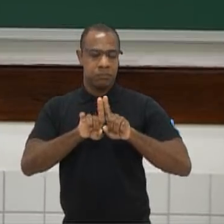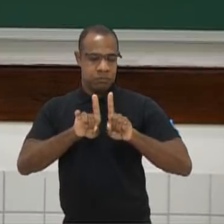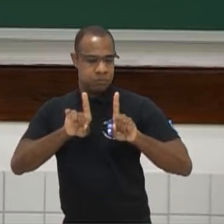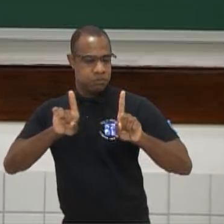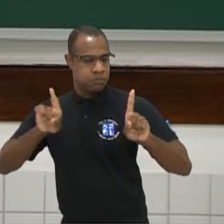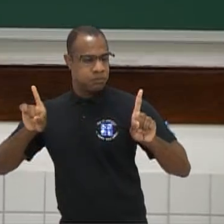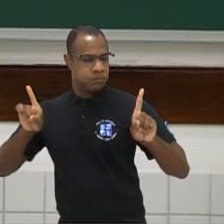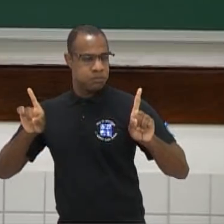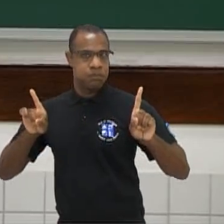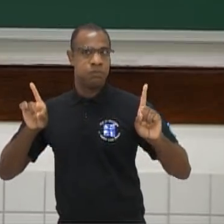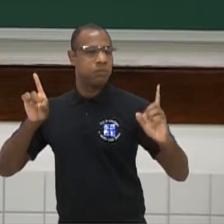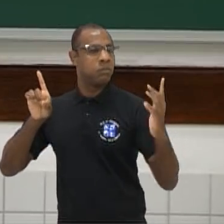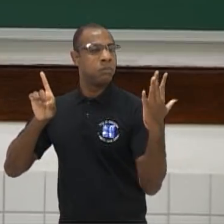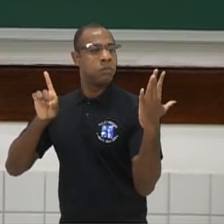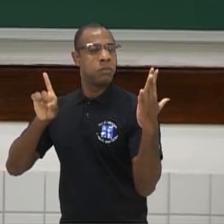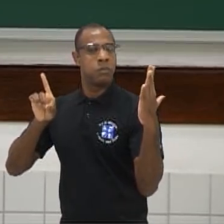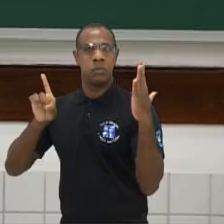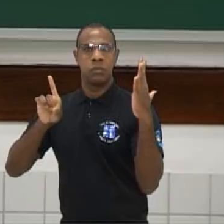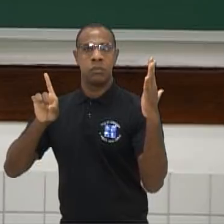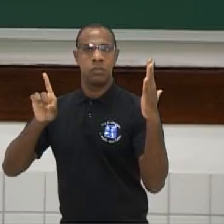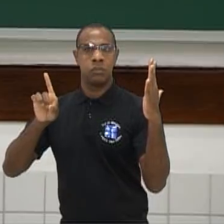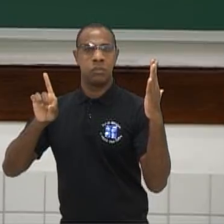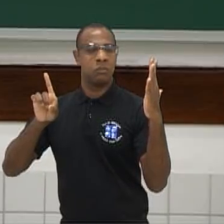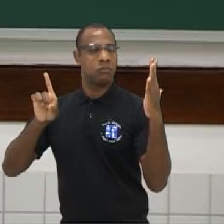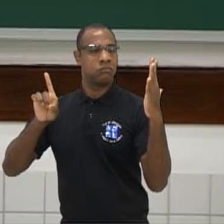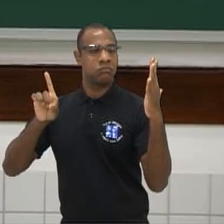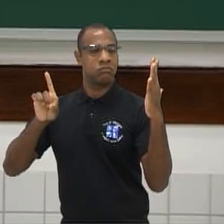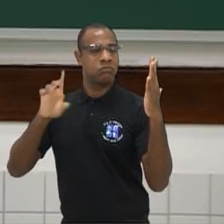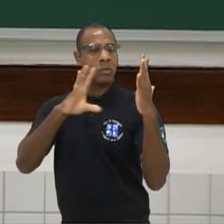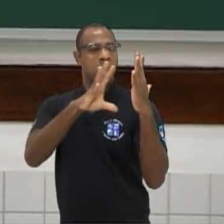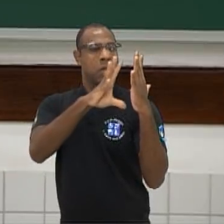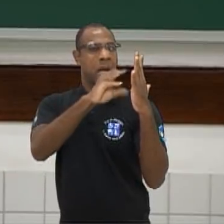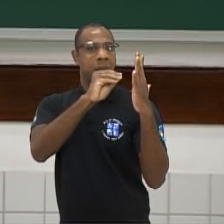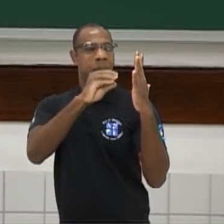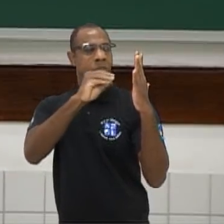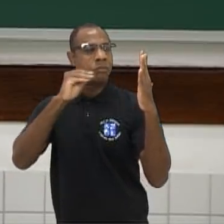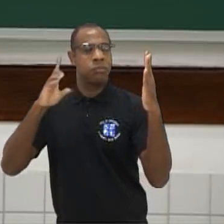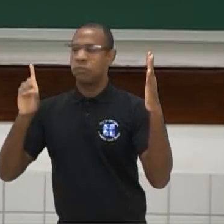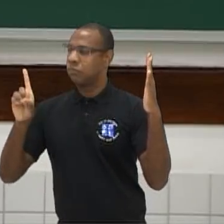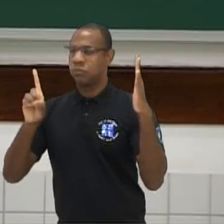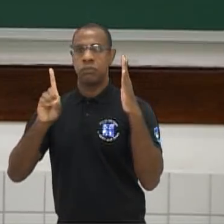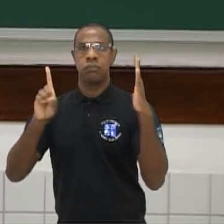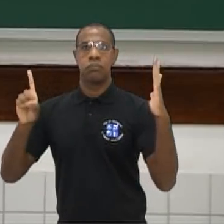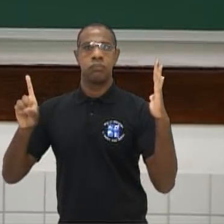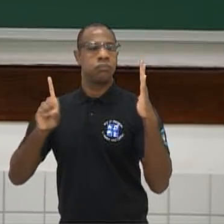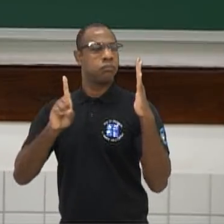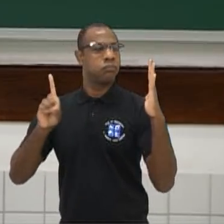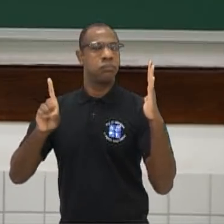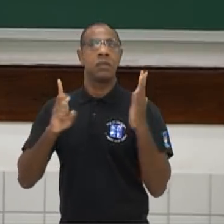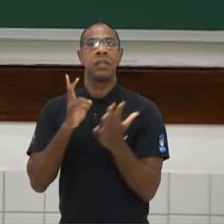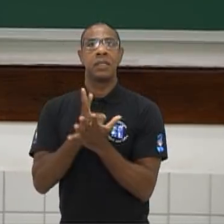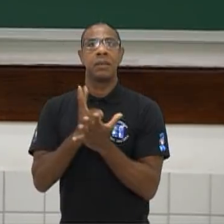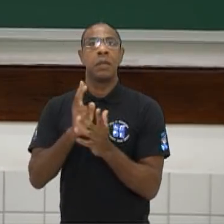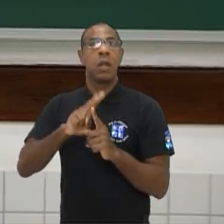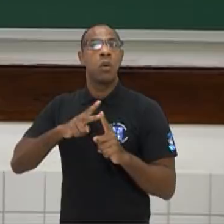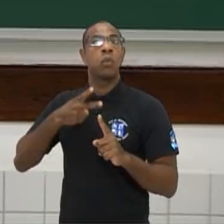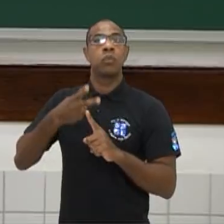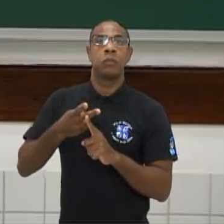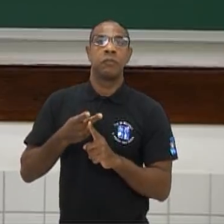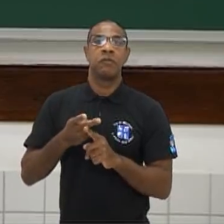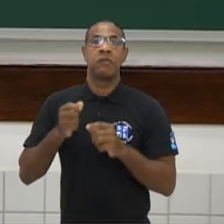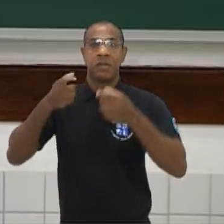espelho, mais 1 metro do espelho até a imagem, totaliza 2 metros. Então, sempre vai ser o dobro que a gente vai estar trabalhando com